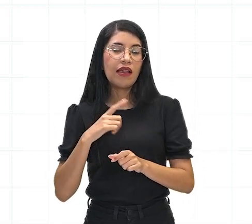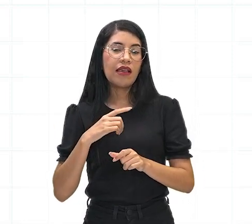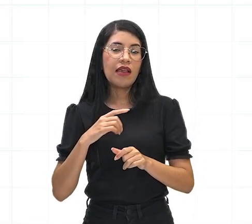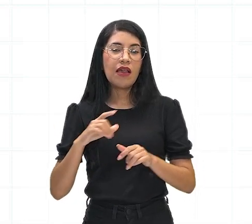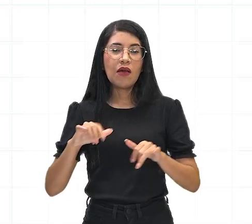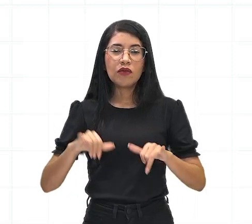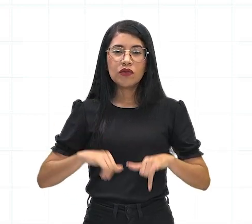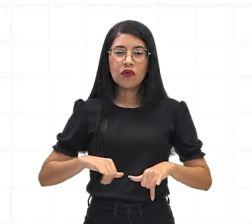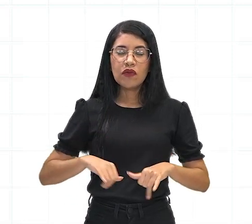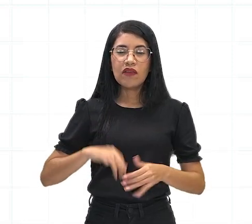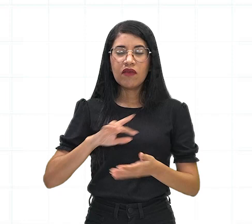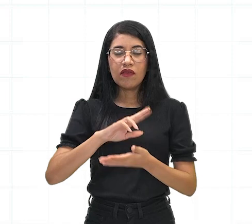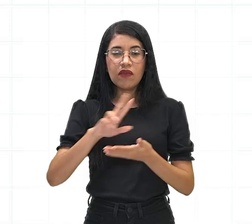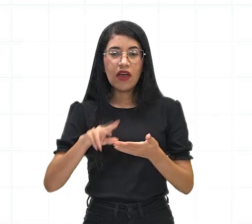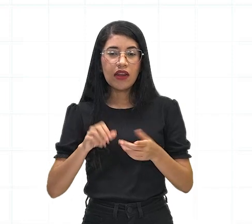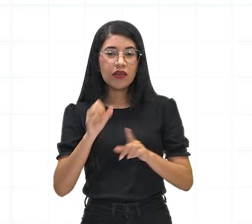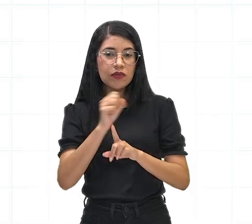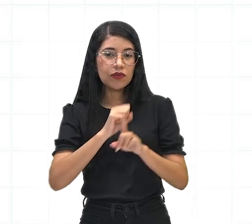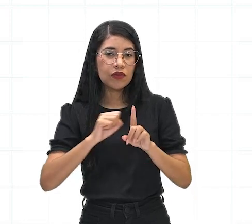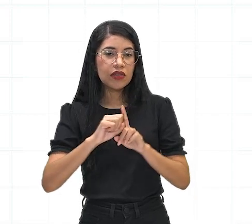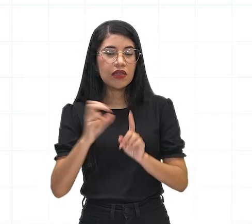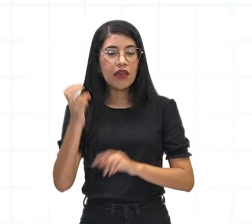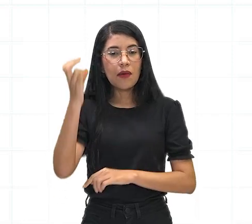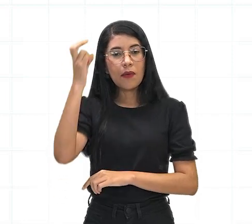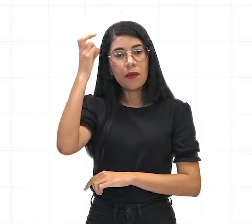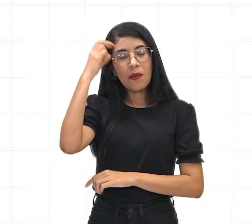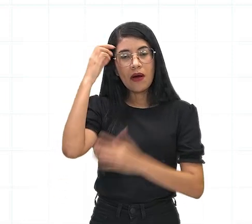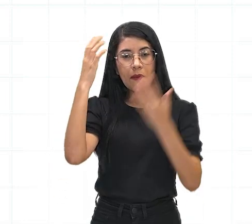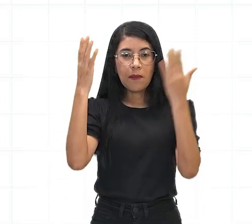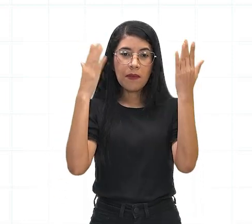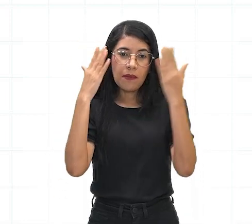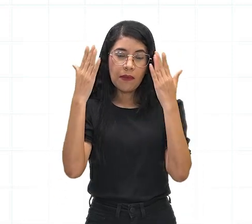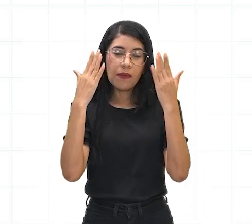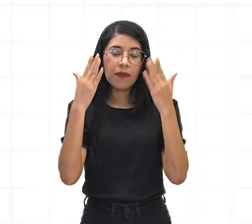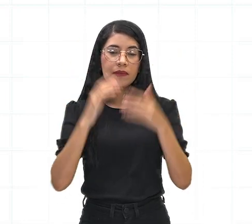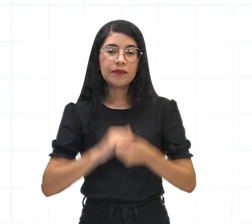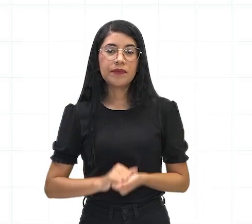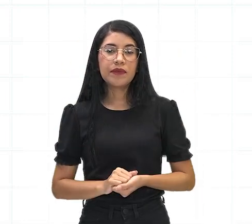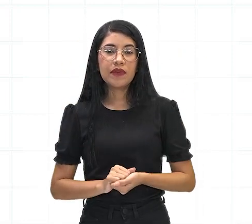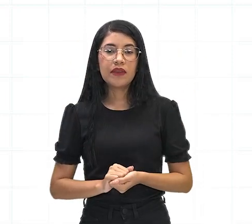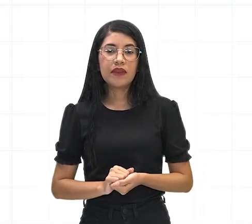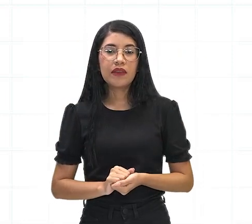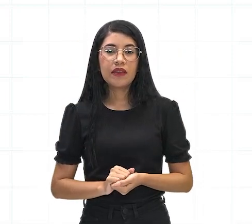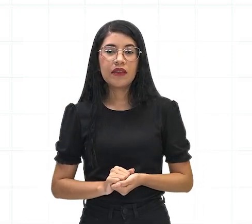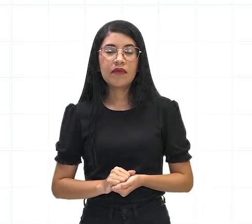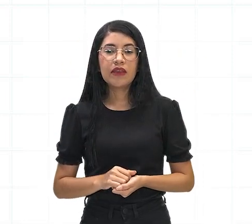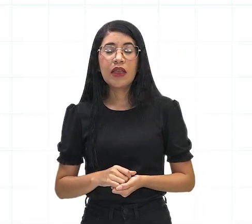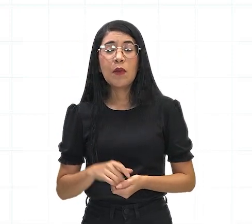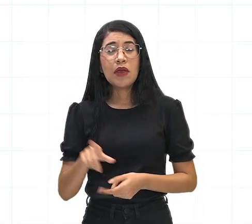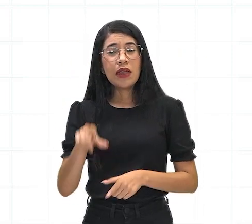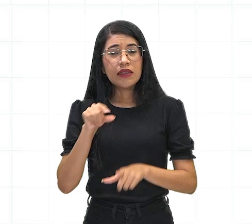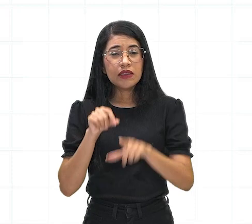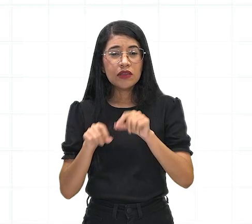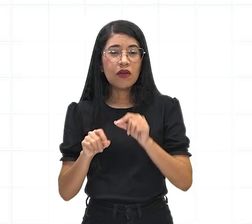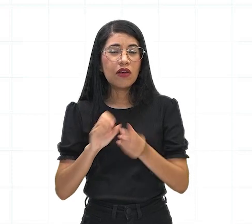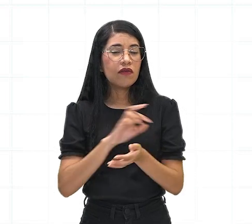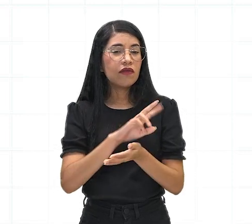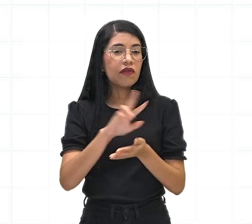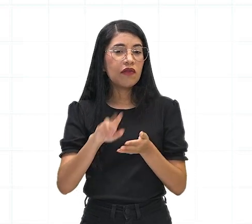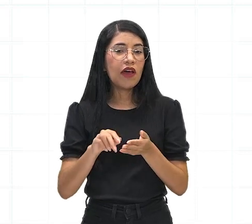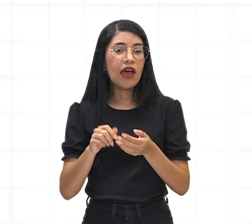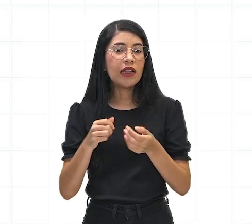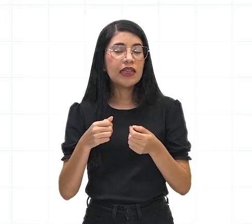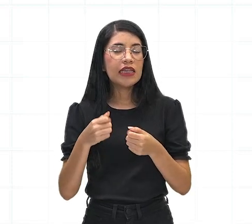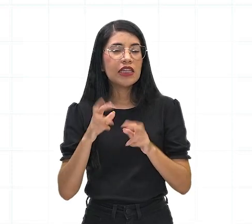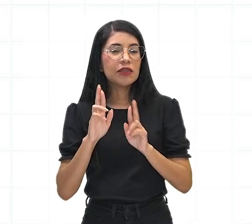à vulnerabilidade, seja ela social, cultural, psicológicas, pois tomam, né, muitas